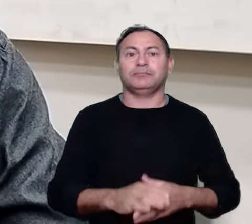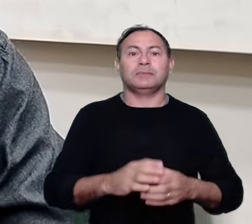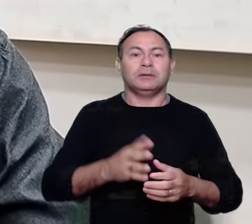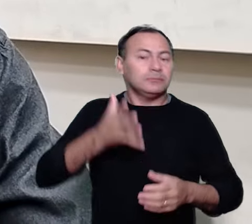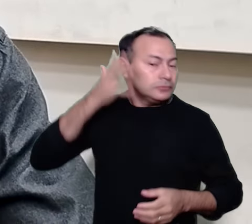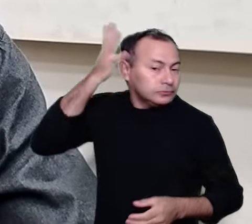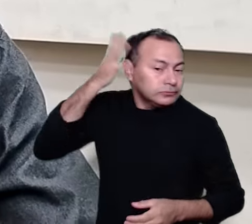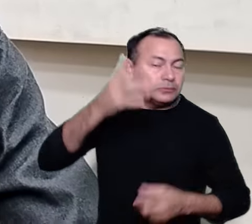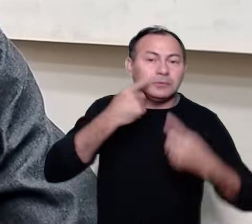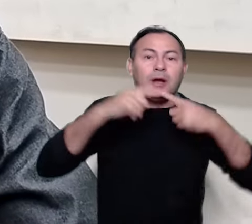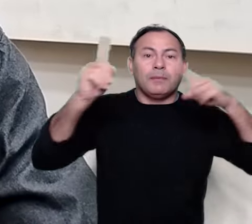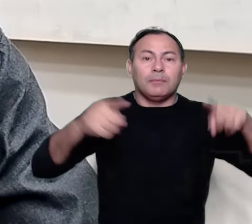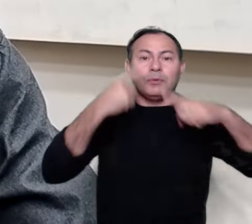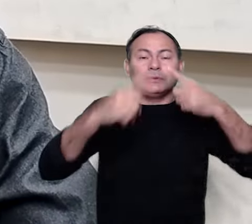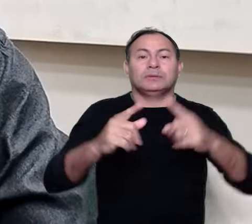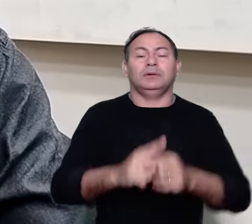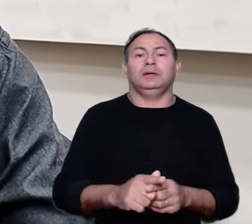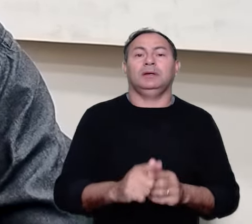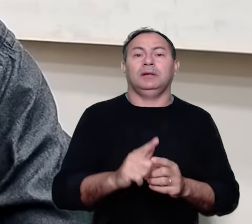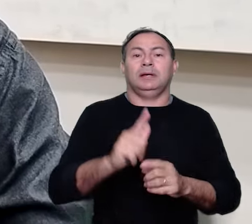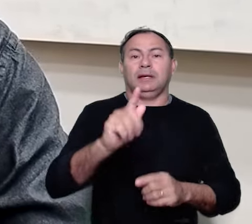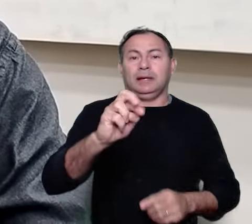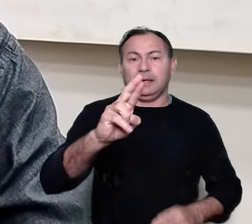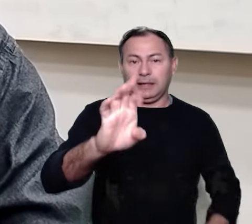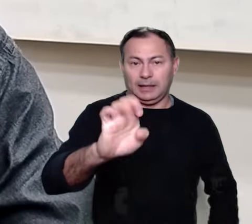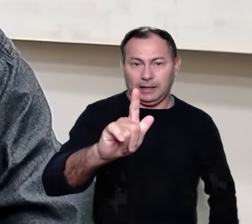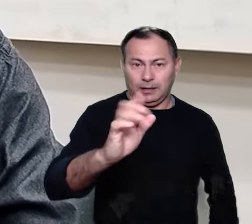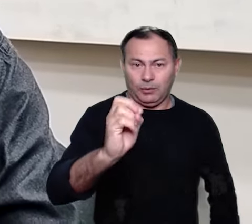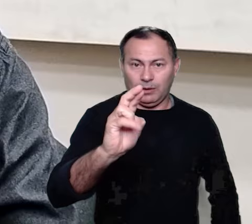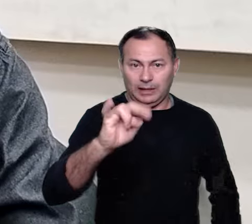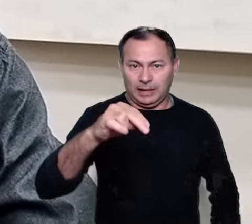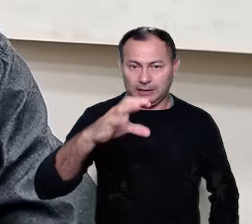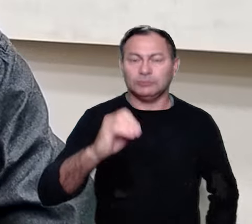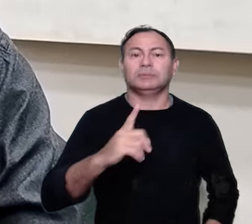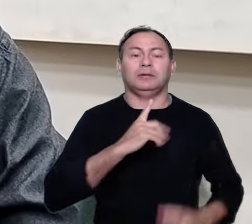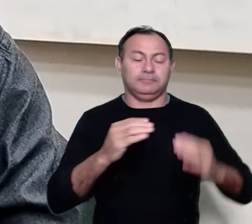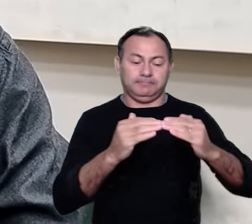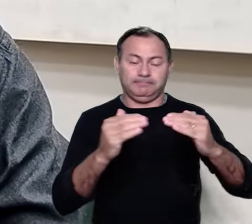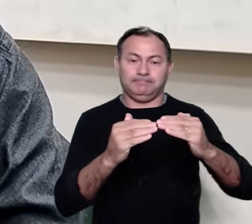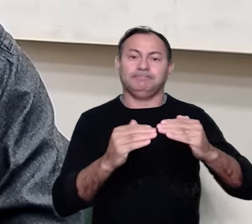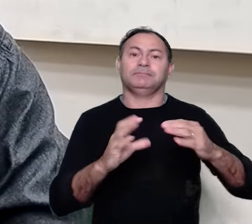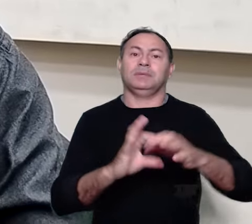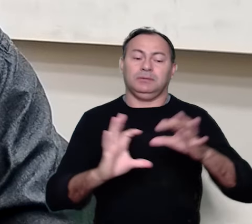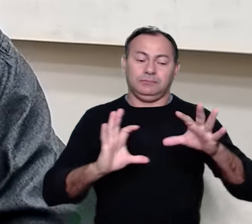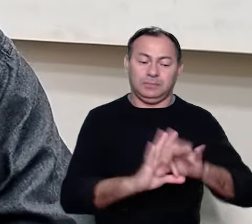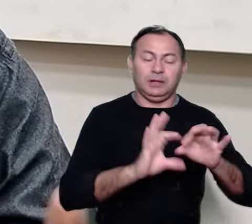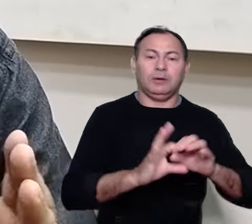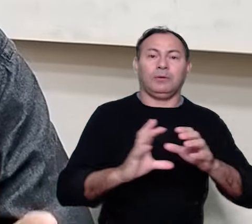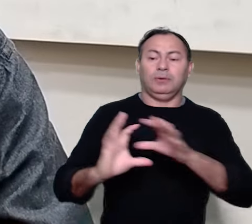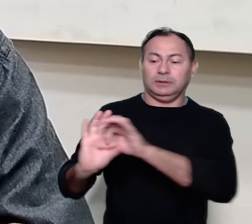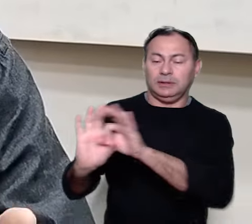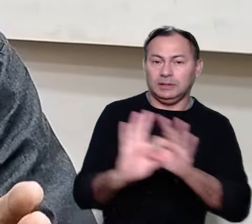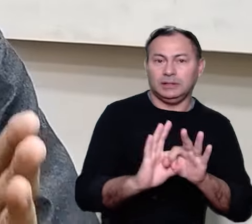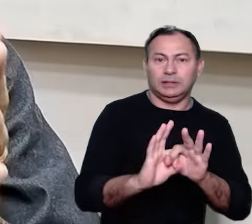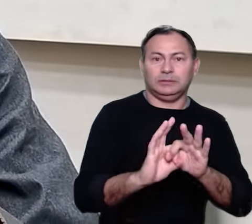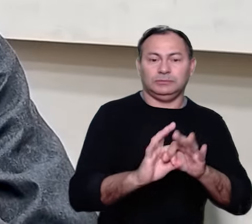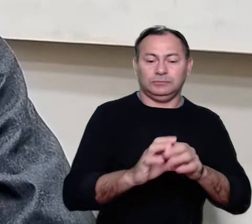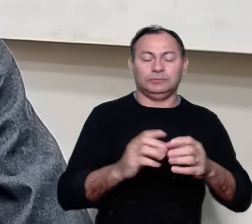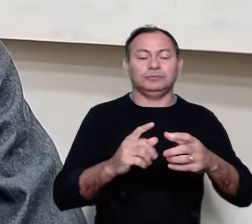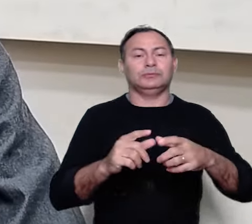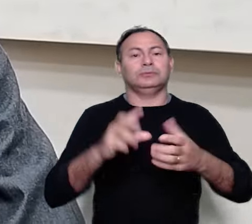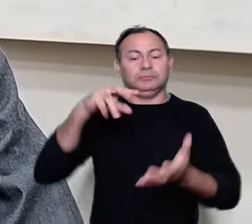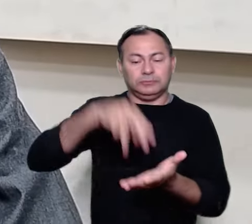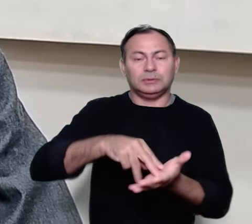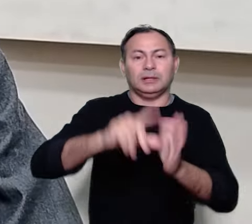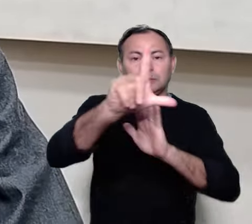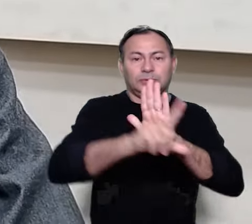suma, o discurso musical do canto gregoriano possui grande coerência com o texto, com a